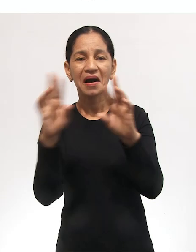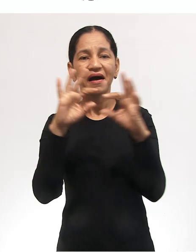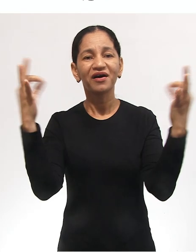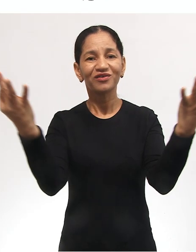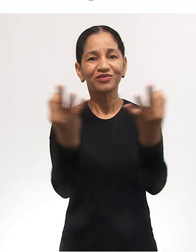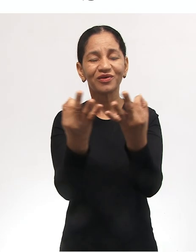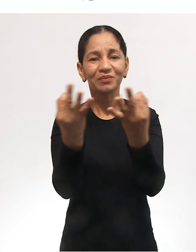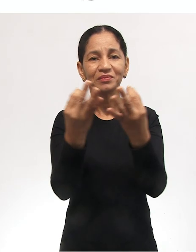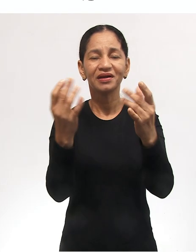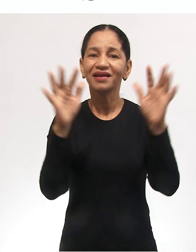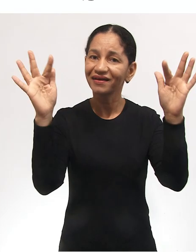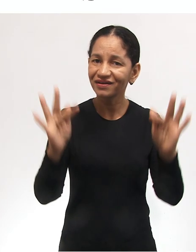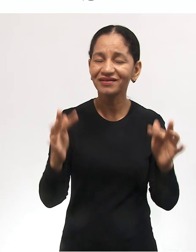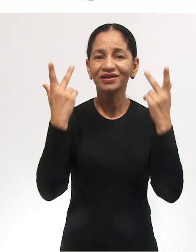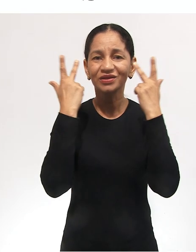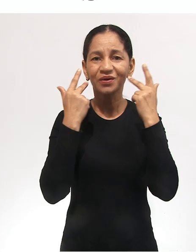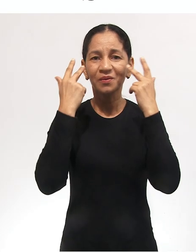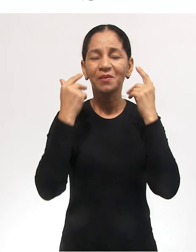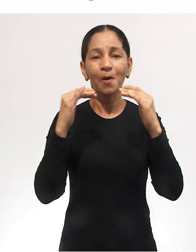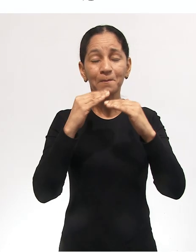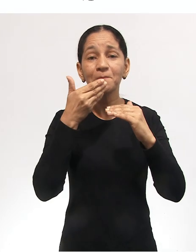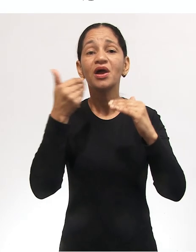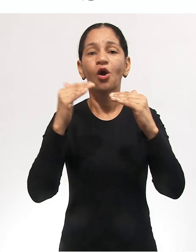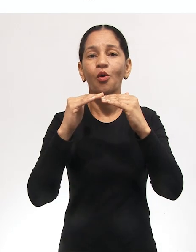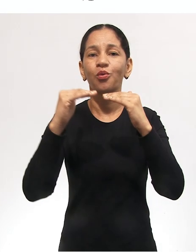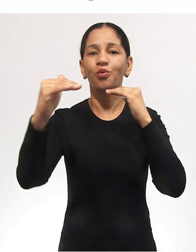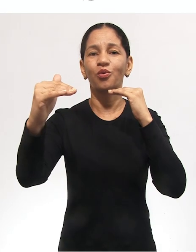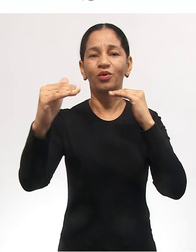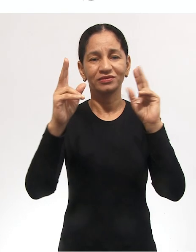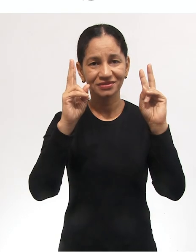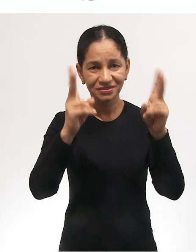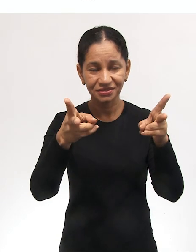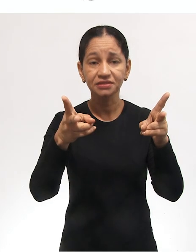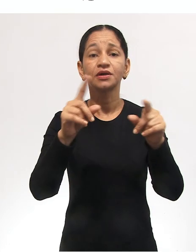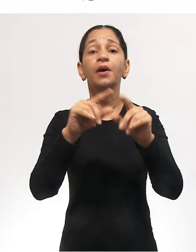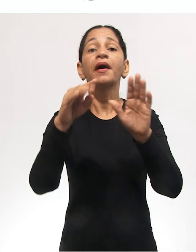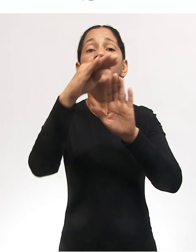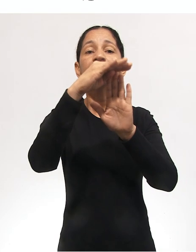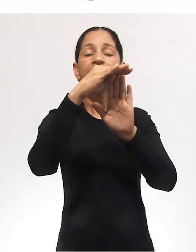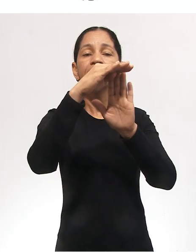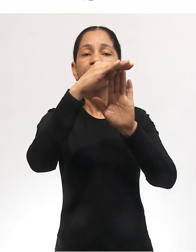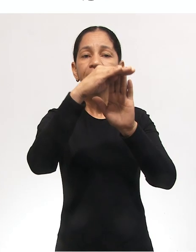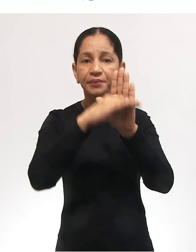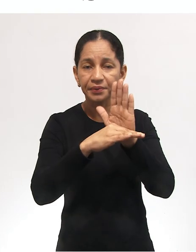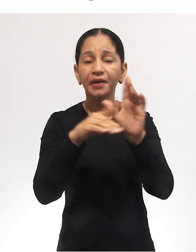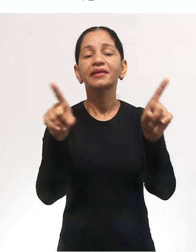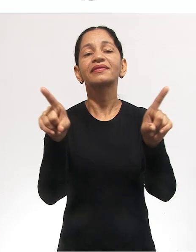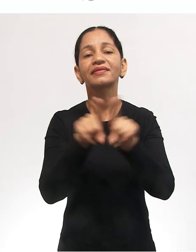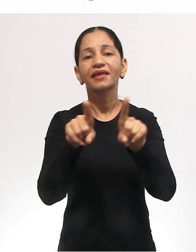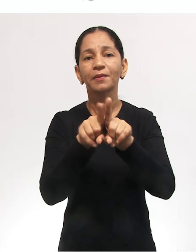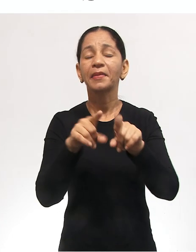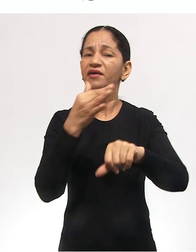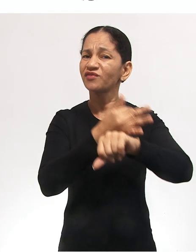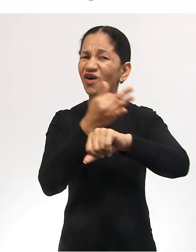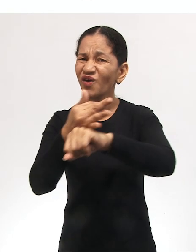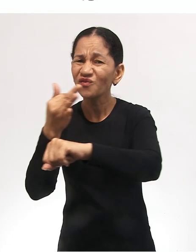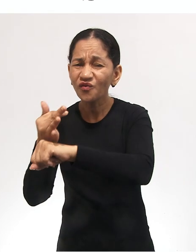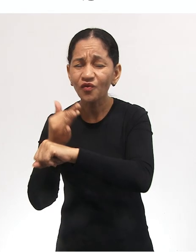familiares, sociais. 2, vai também ter a redução do absenteísmo, então menos falta,